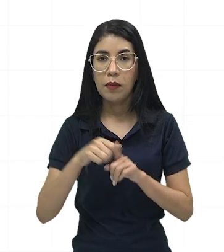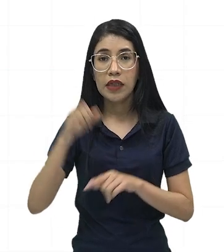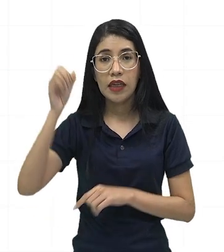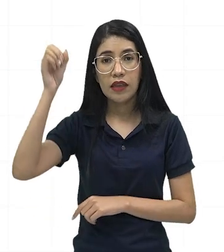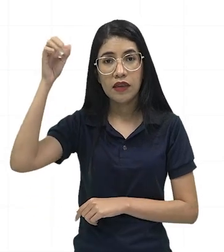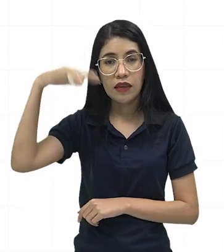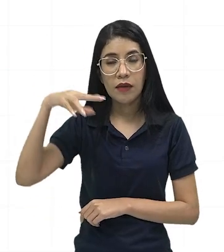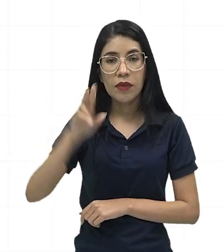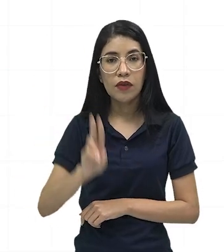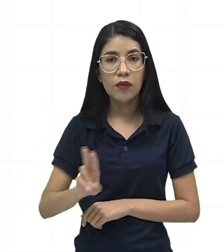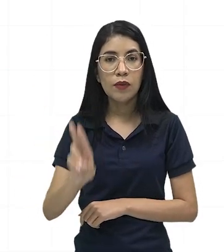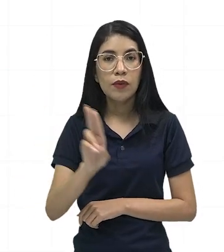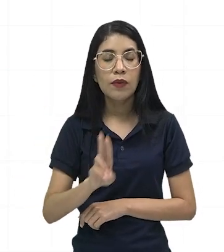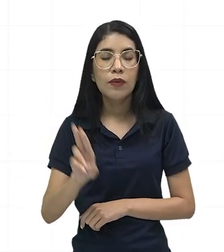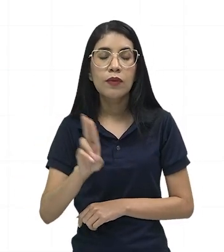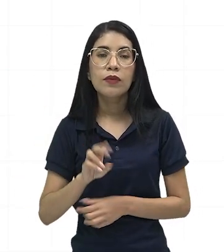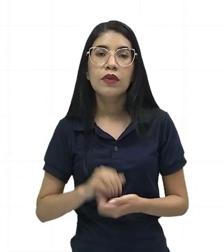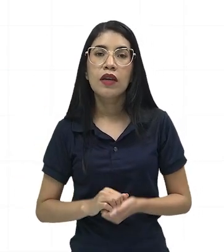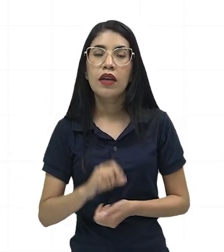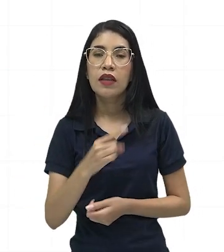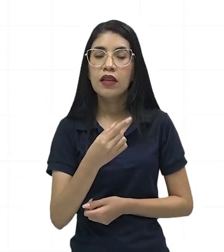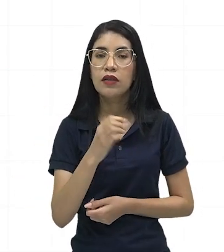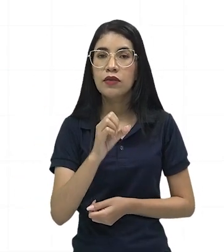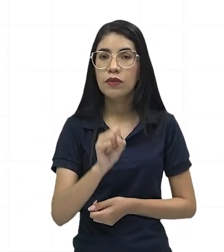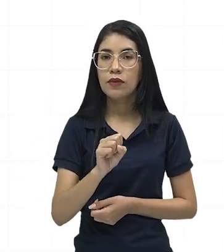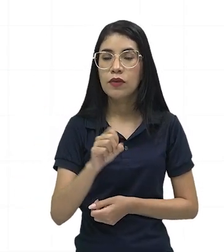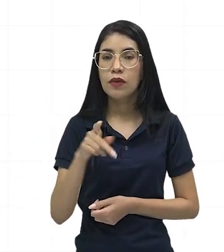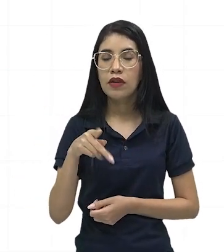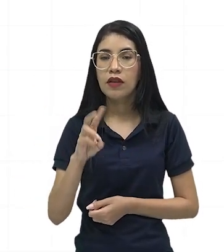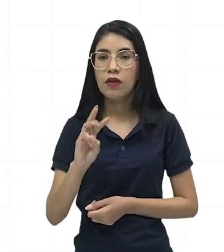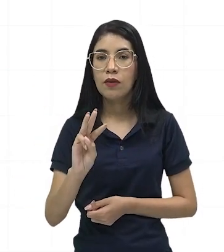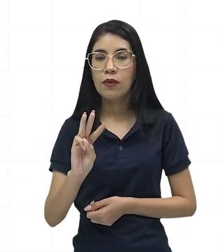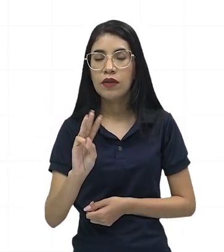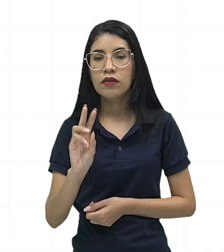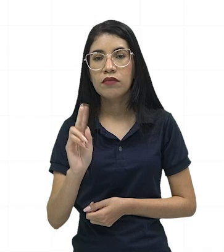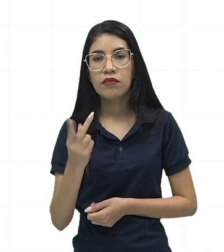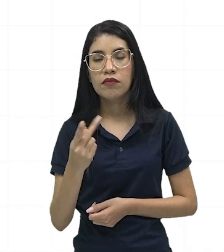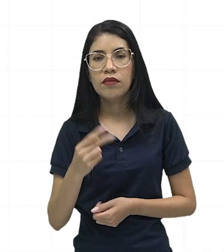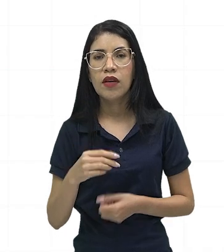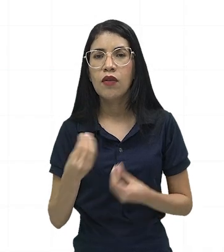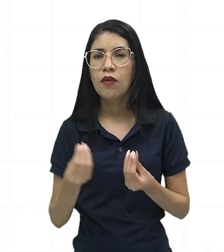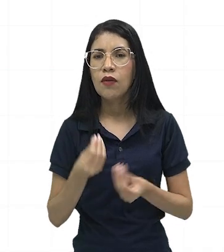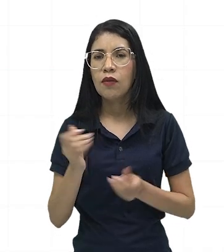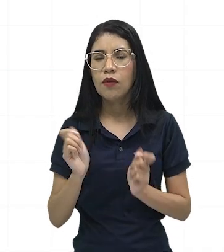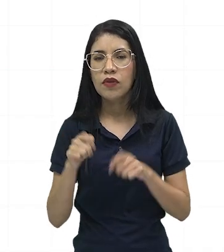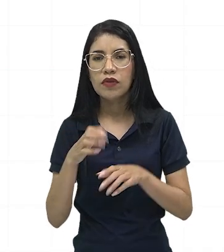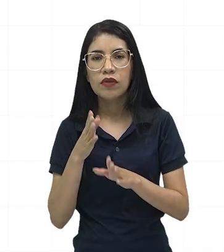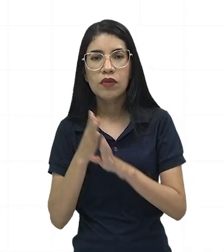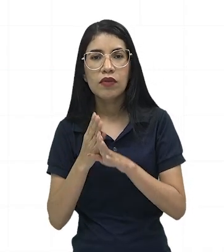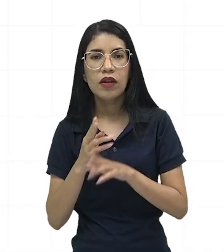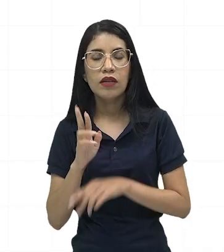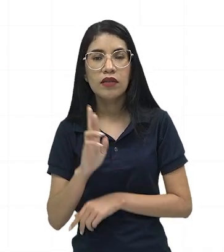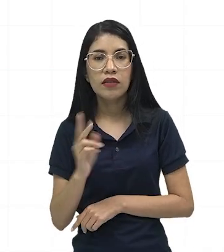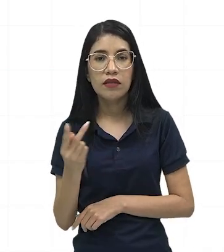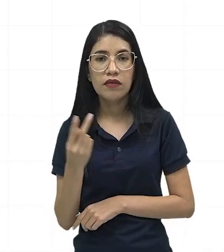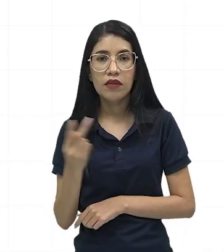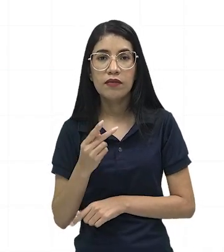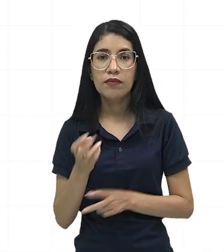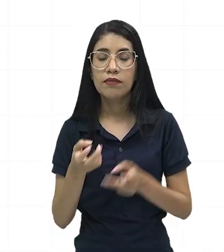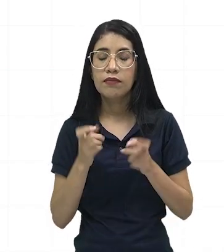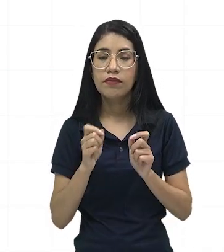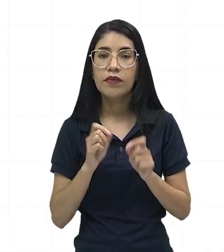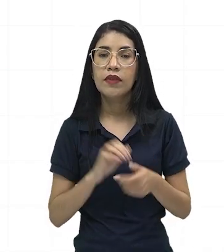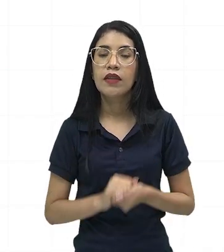terá consumido 18 kWh. Da onde veio esse resultado, né, gente? Observem aí que foi